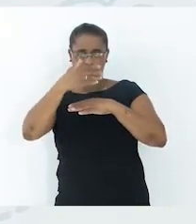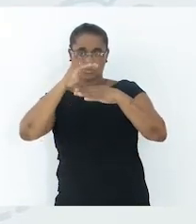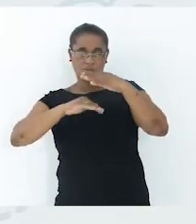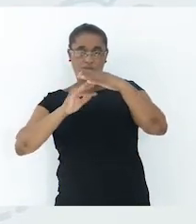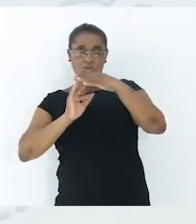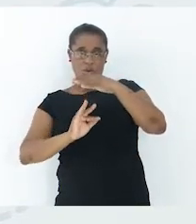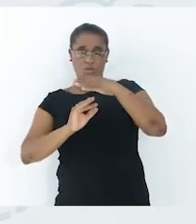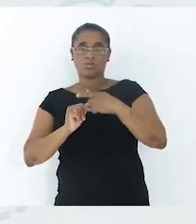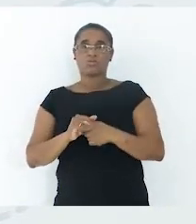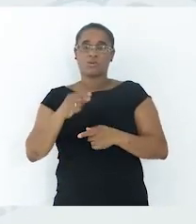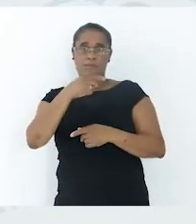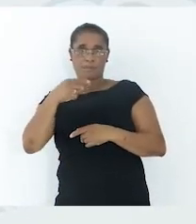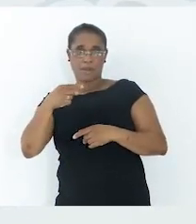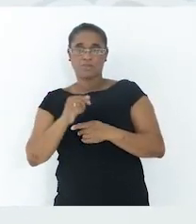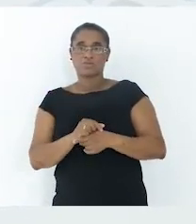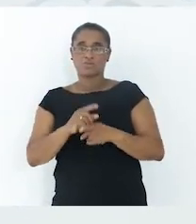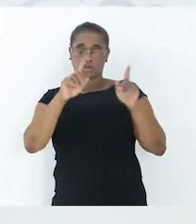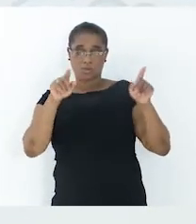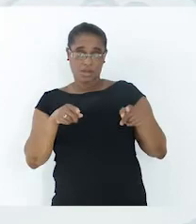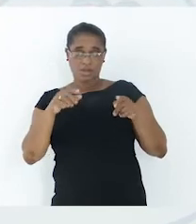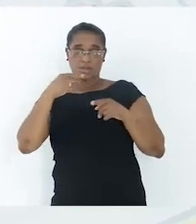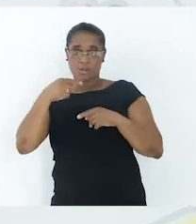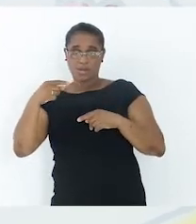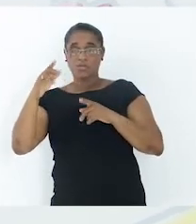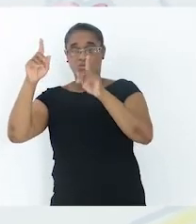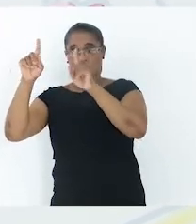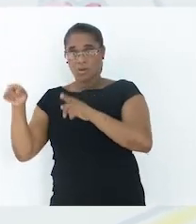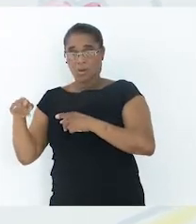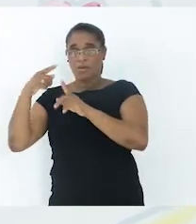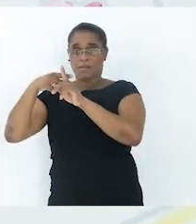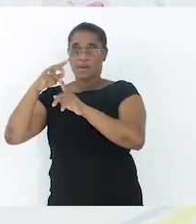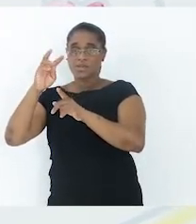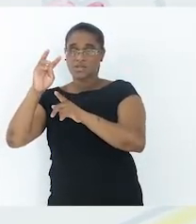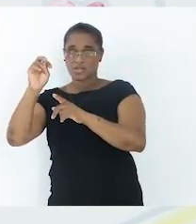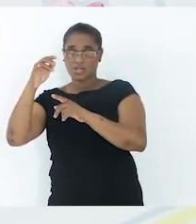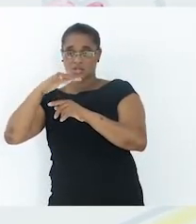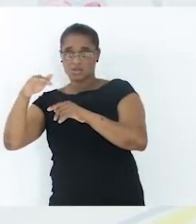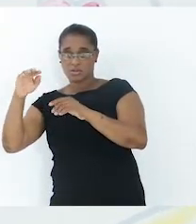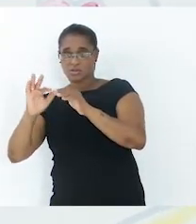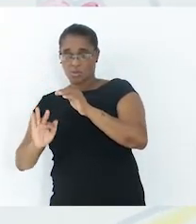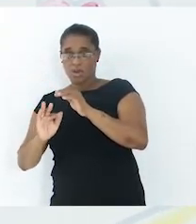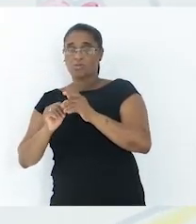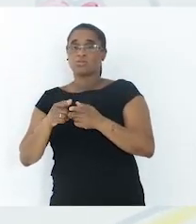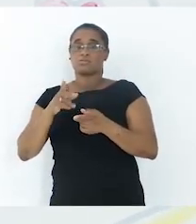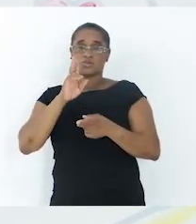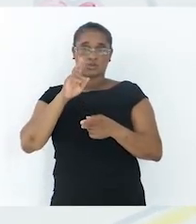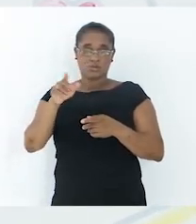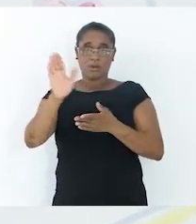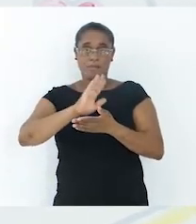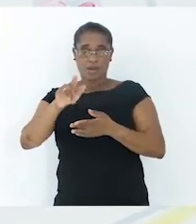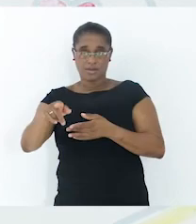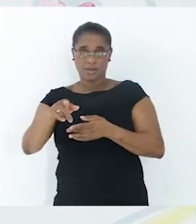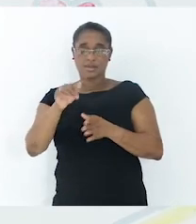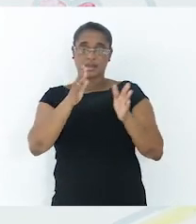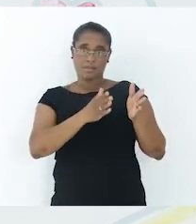menos mais 3 sobre 4 Desculpem, vou apagar aqui